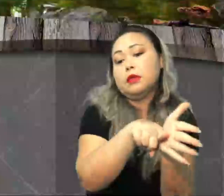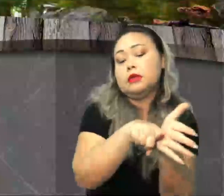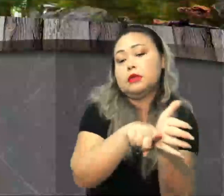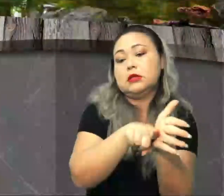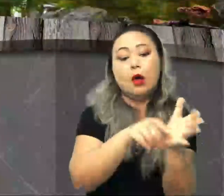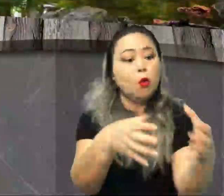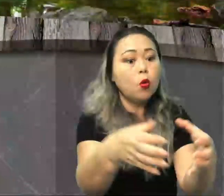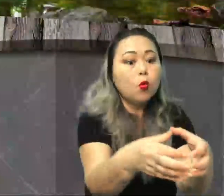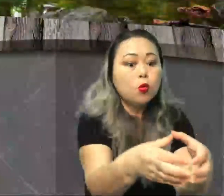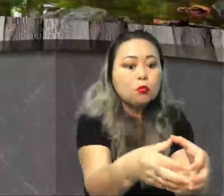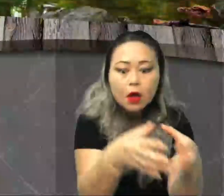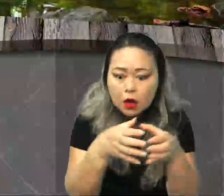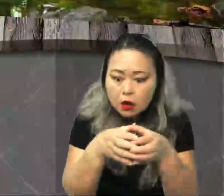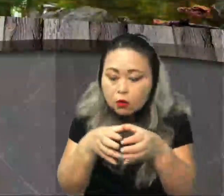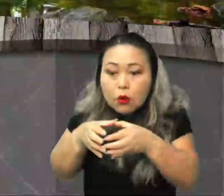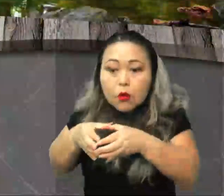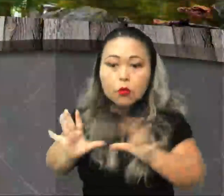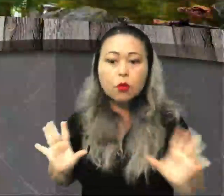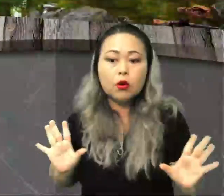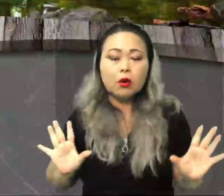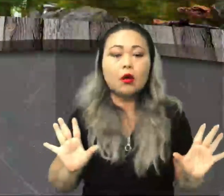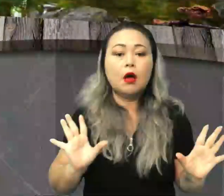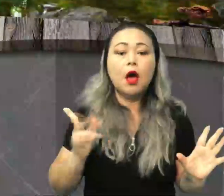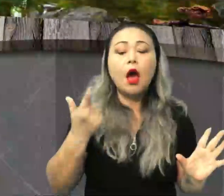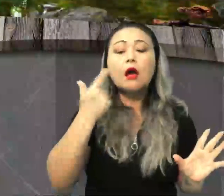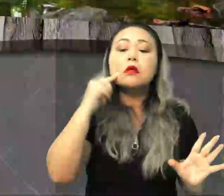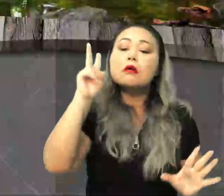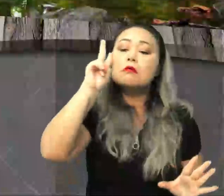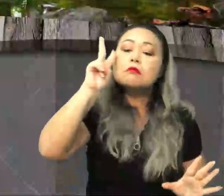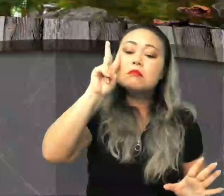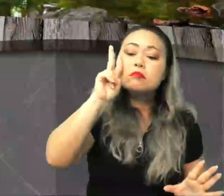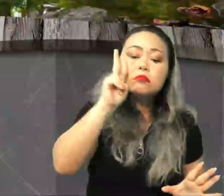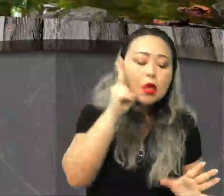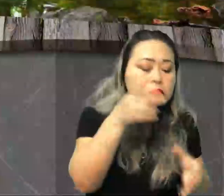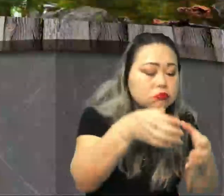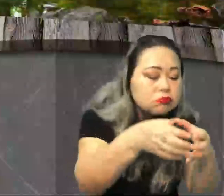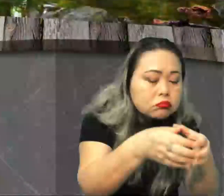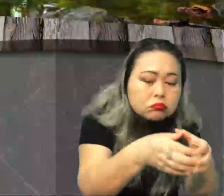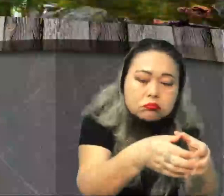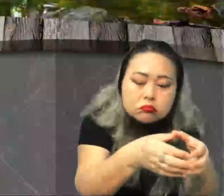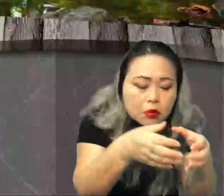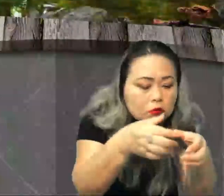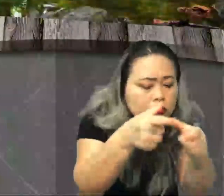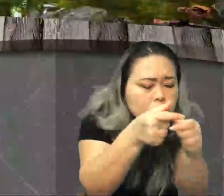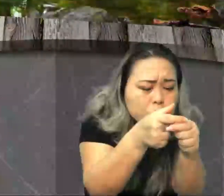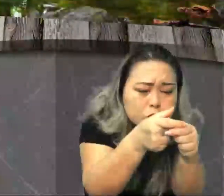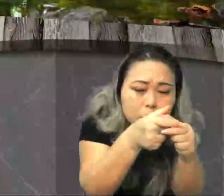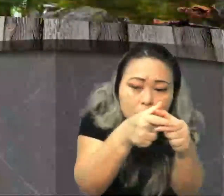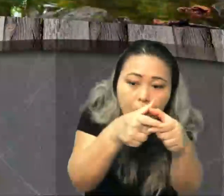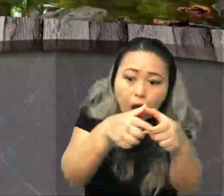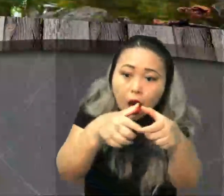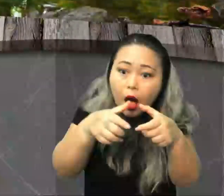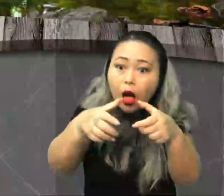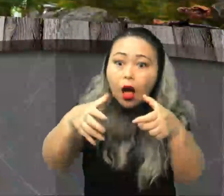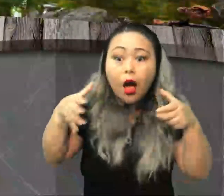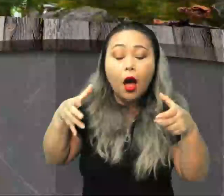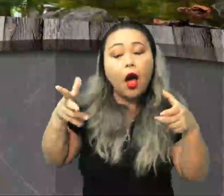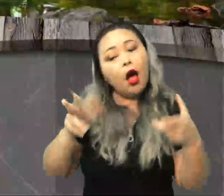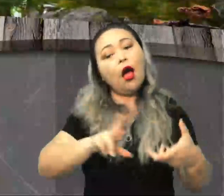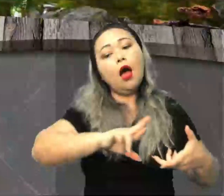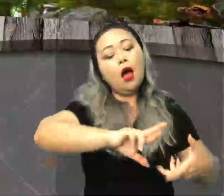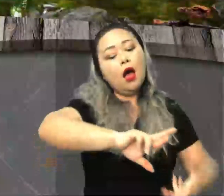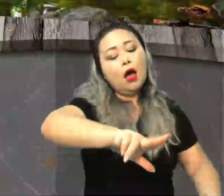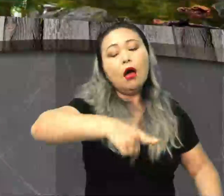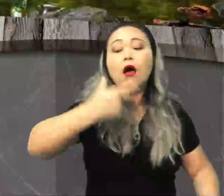vai agrupando. Então, quando a gente fala disso, a gente vai ter que lembrar que esses organismos têm tamanhos muito distintos também. A gente falou